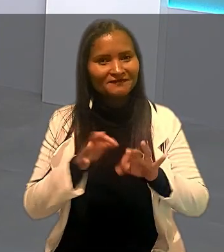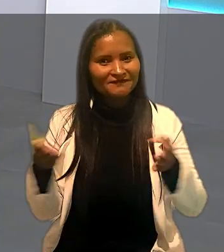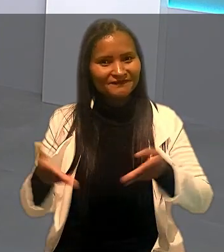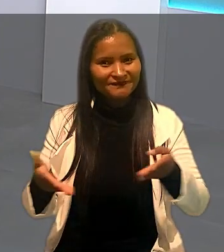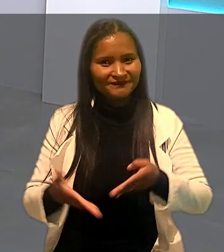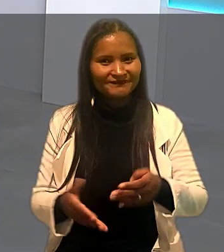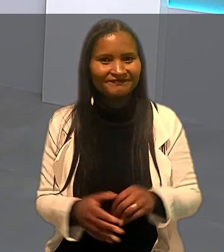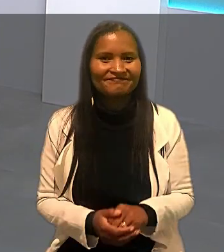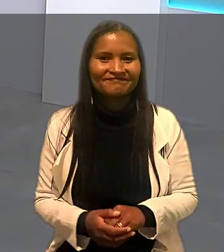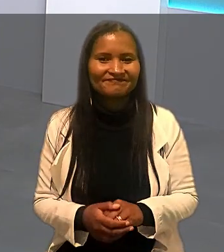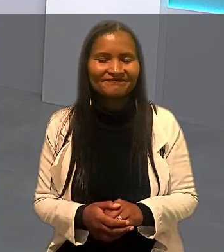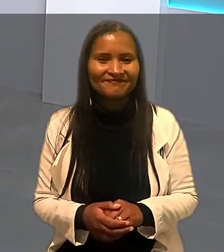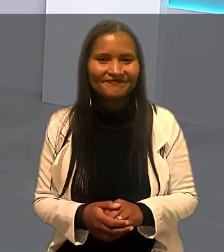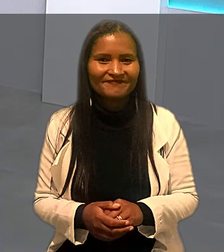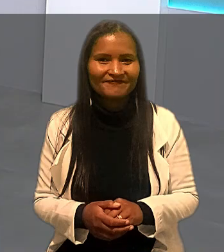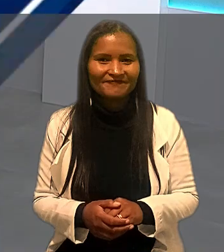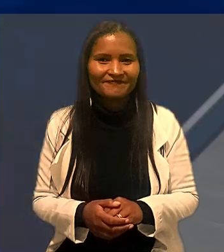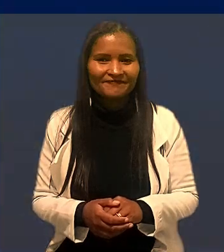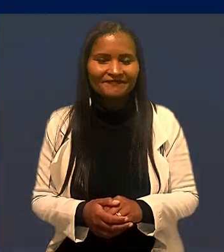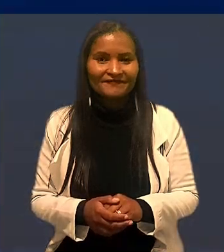no que preparamos para esta edição.